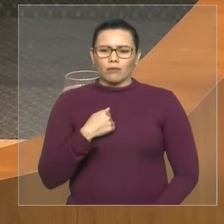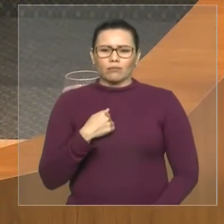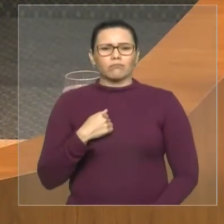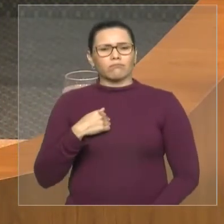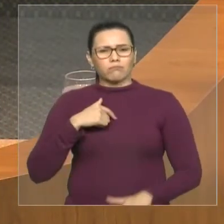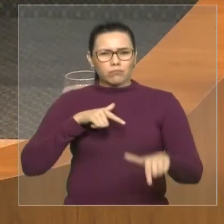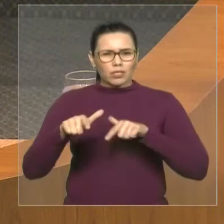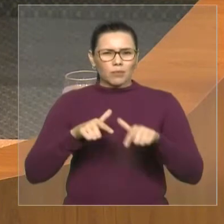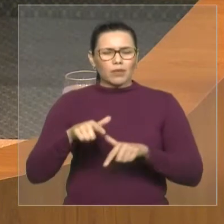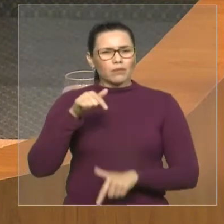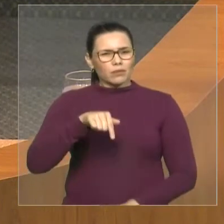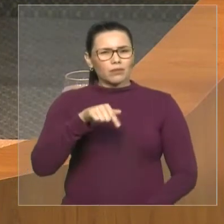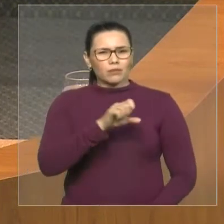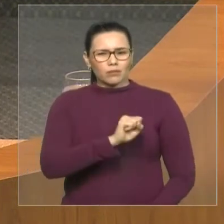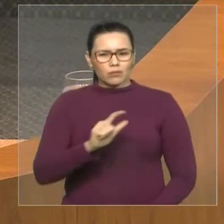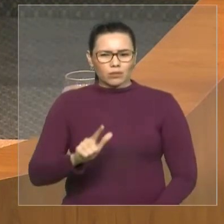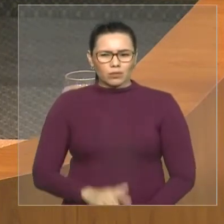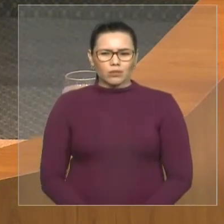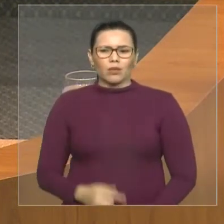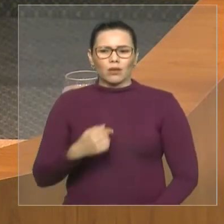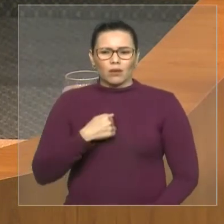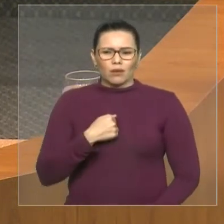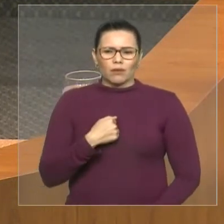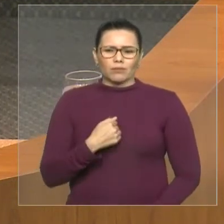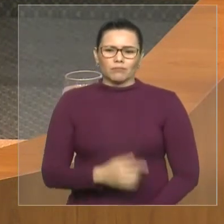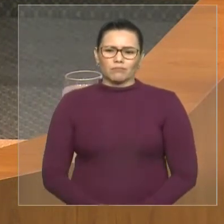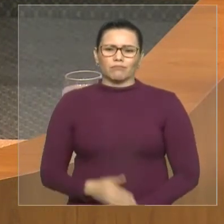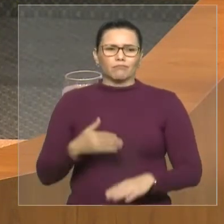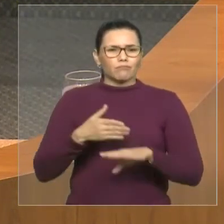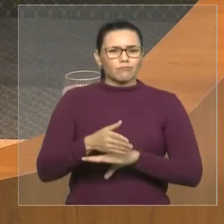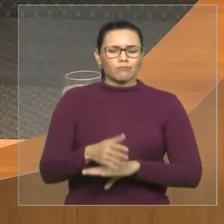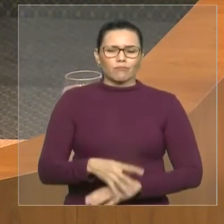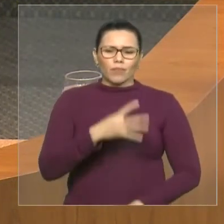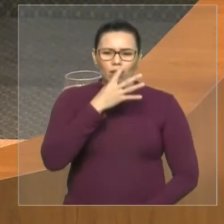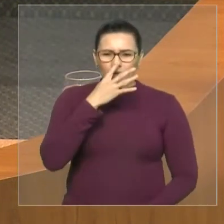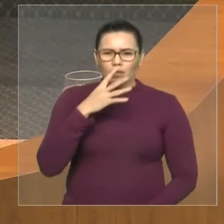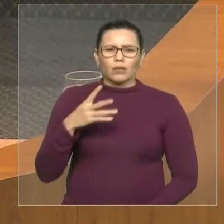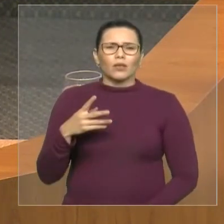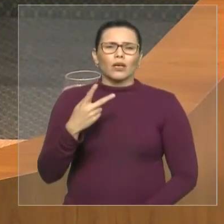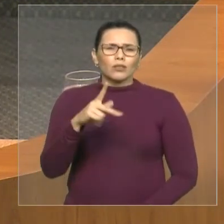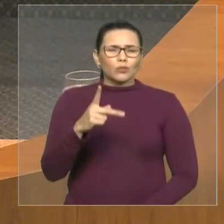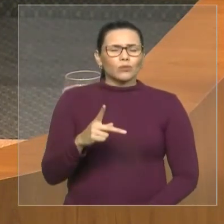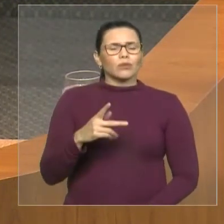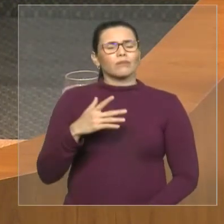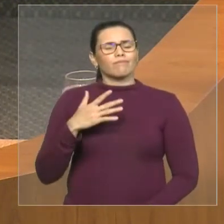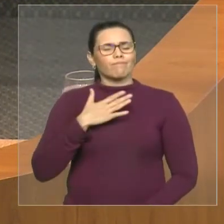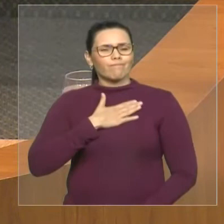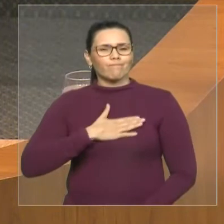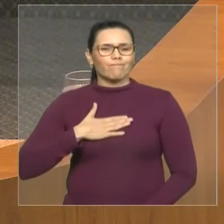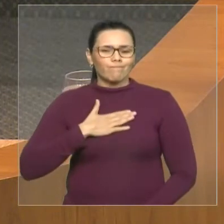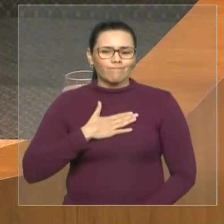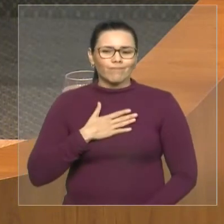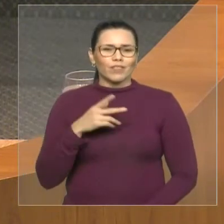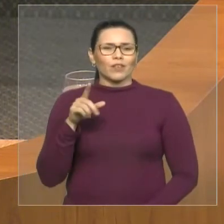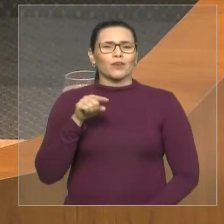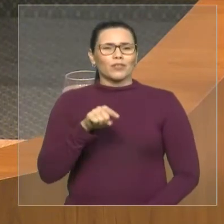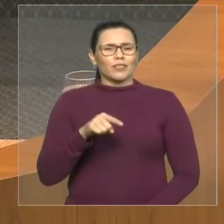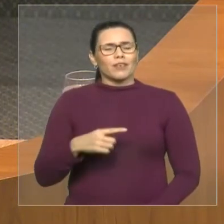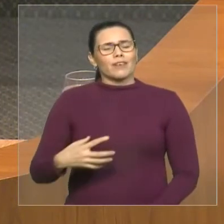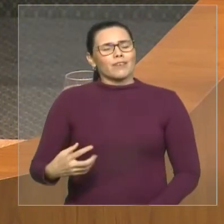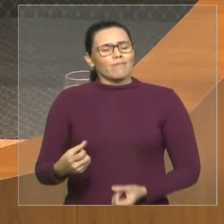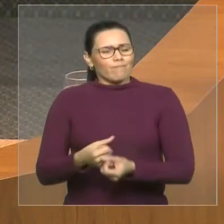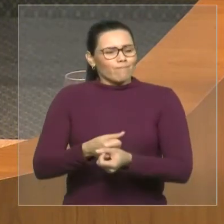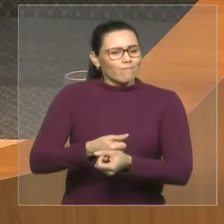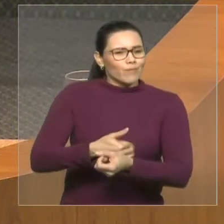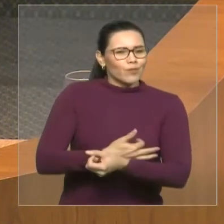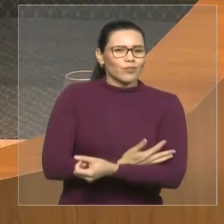Luís, na Ilha do Amor, pude acompanhar com muito entusiasmo a sua alegria, a sua excitação, a sua empolgação a